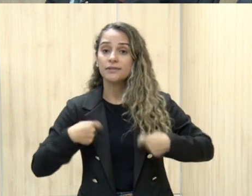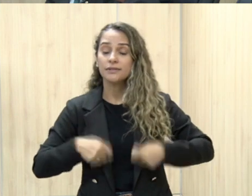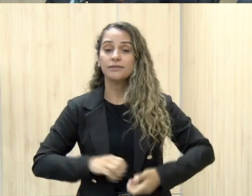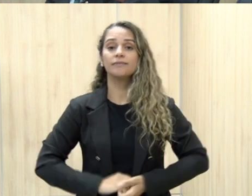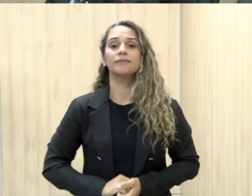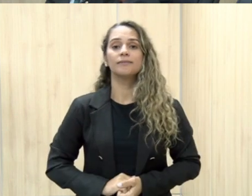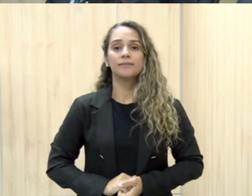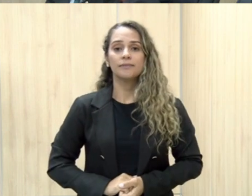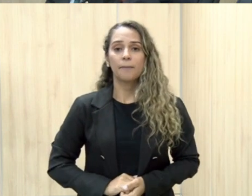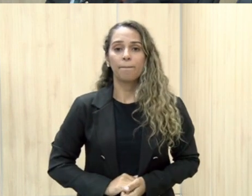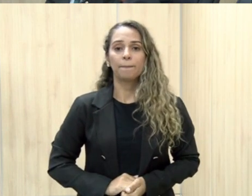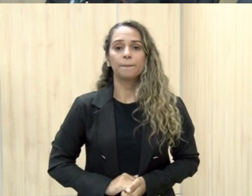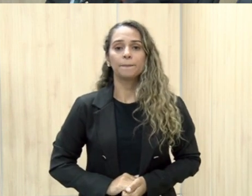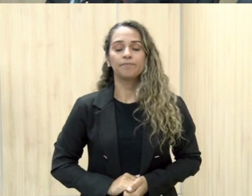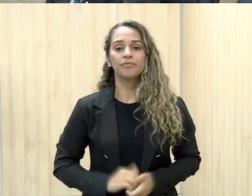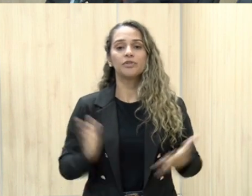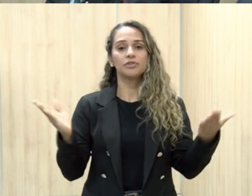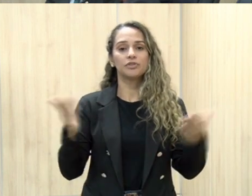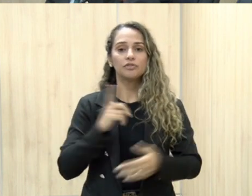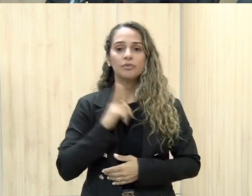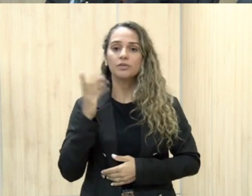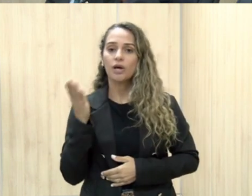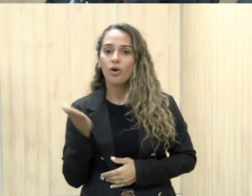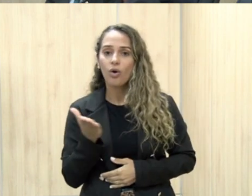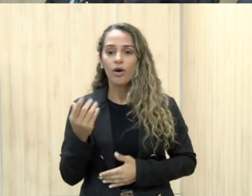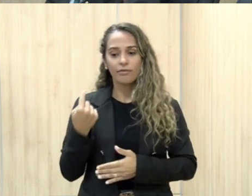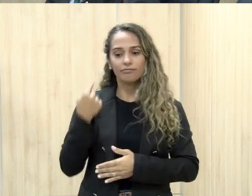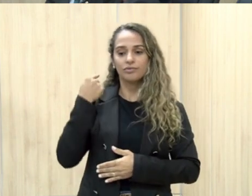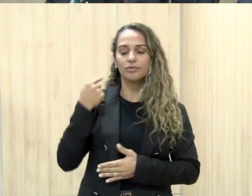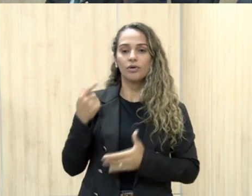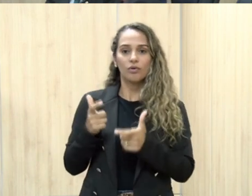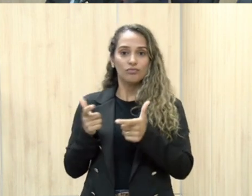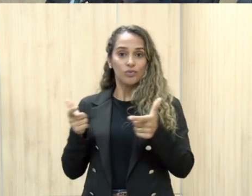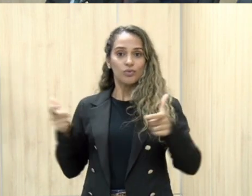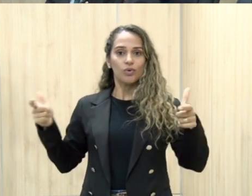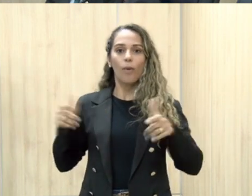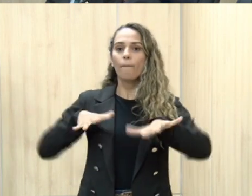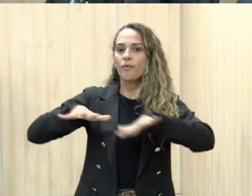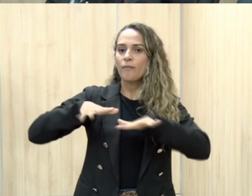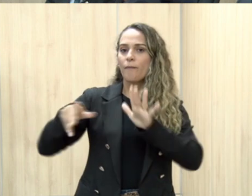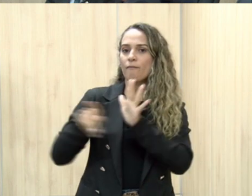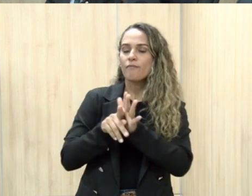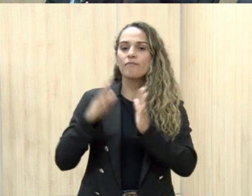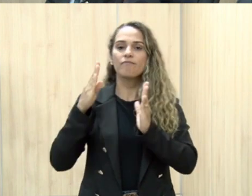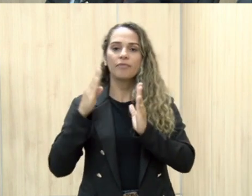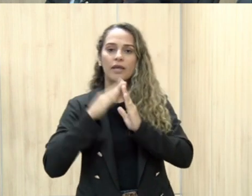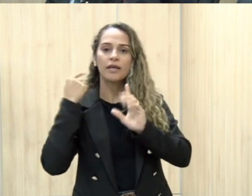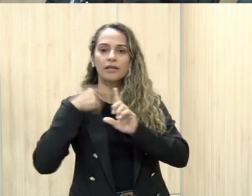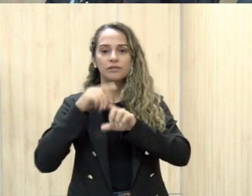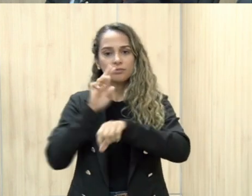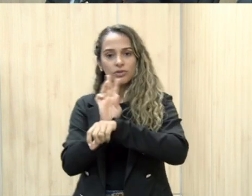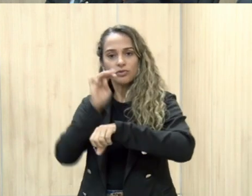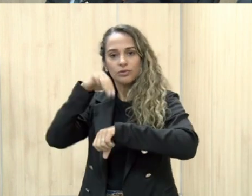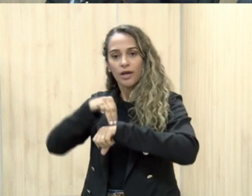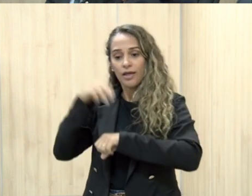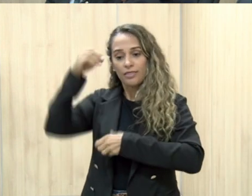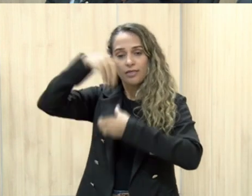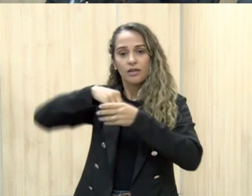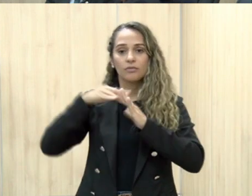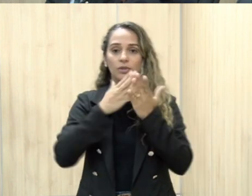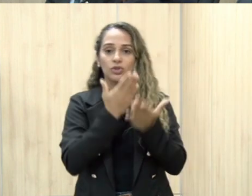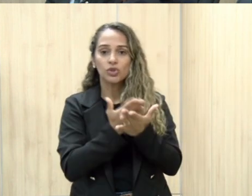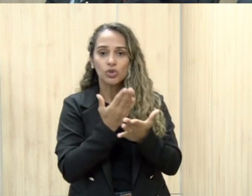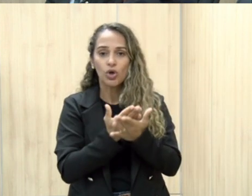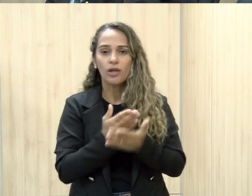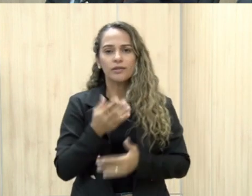então tivemos agora recentemente um grande evento da Igreja Wesleyana aqui numa escola em Porto Velho